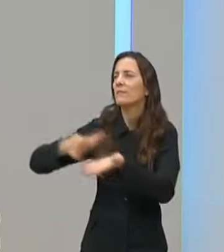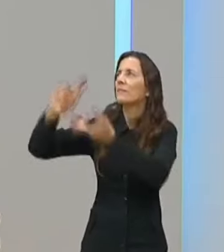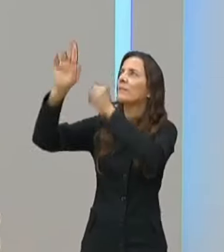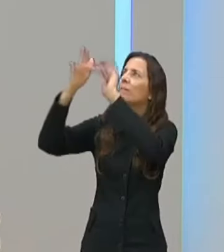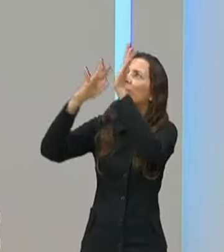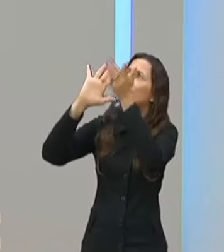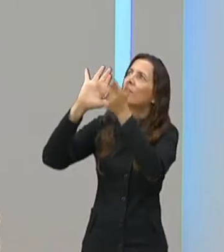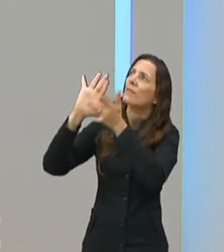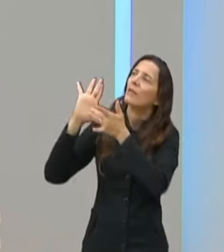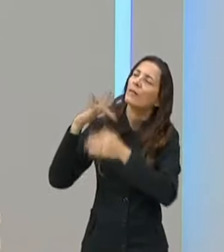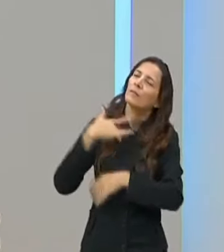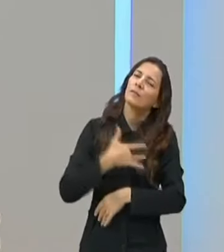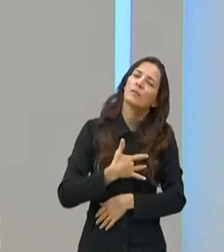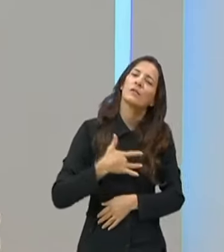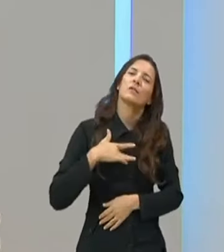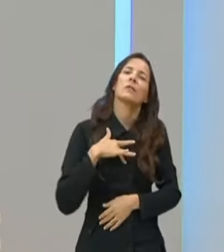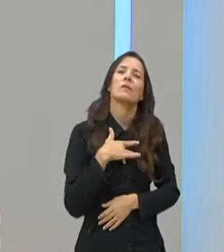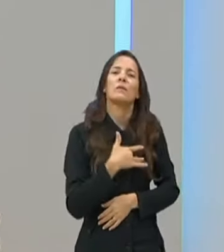misericordioso e